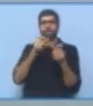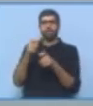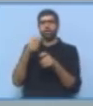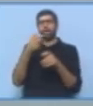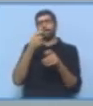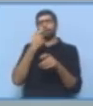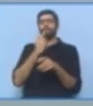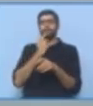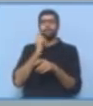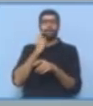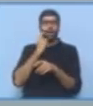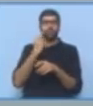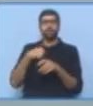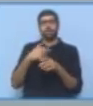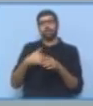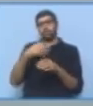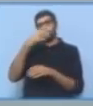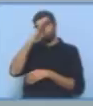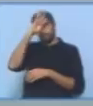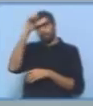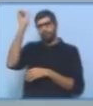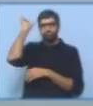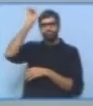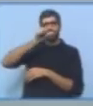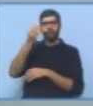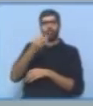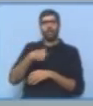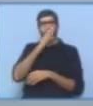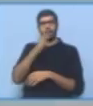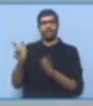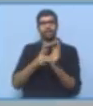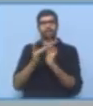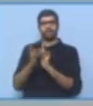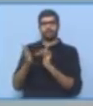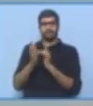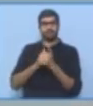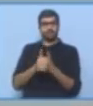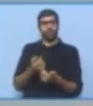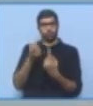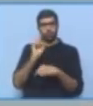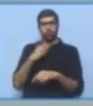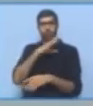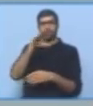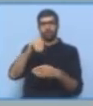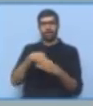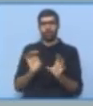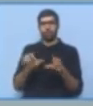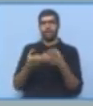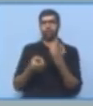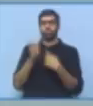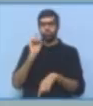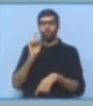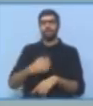precisamente pelas mãos do Papa Francisco. A Helena não tinha uma prática cristã, não estava inserida na